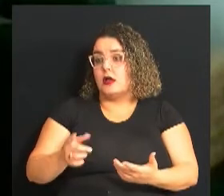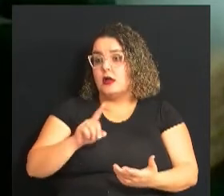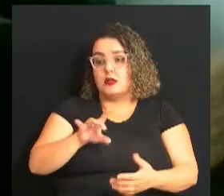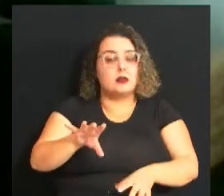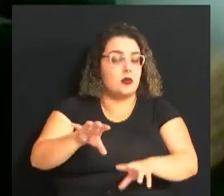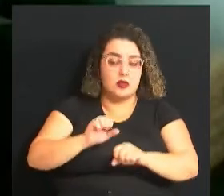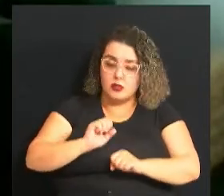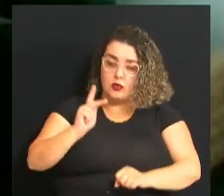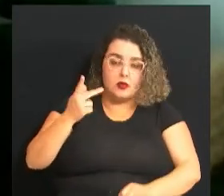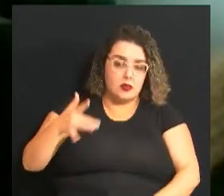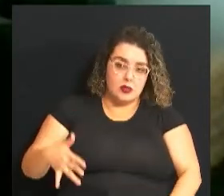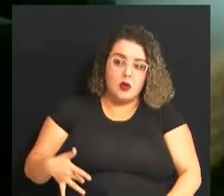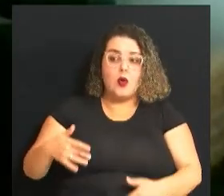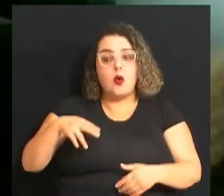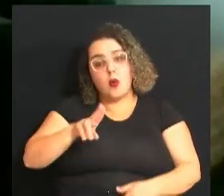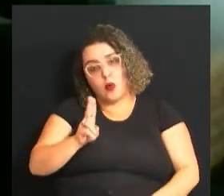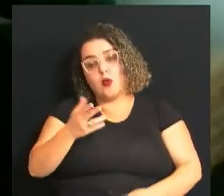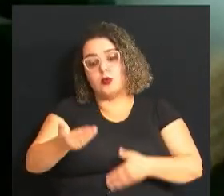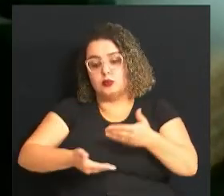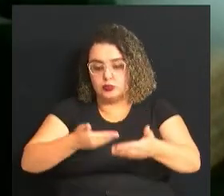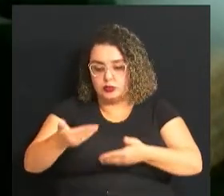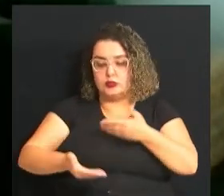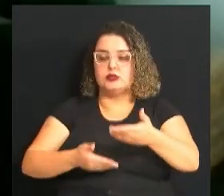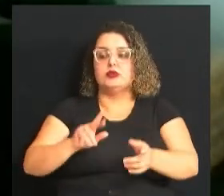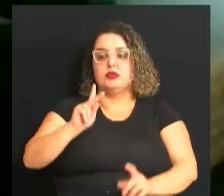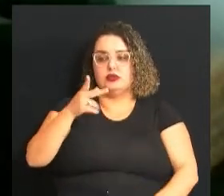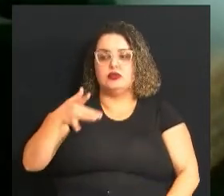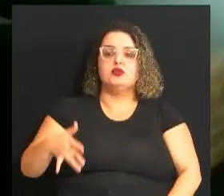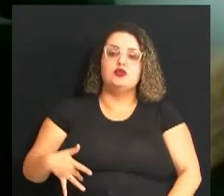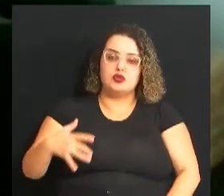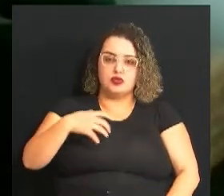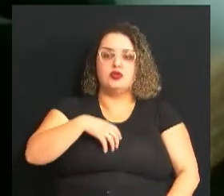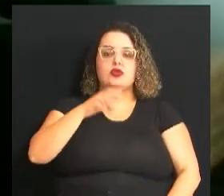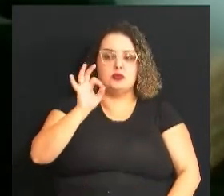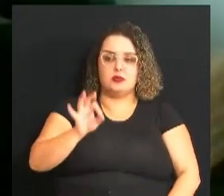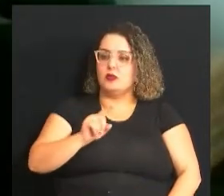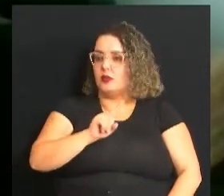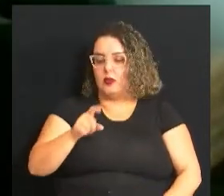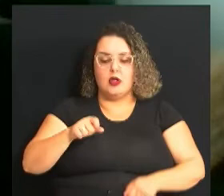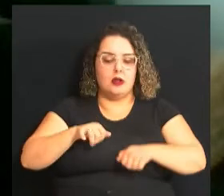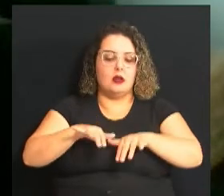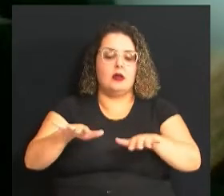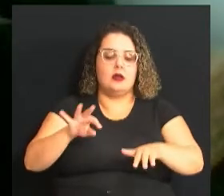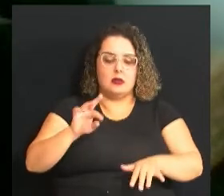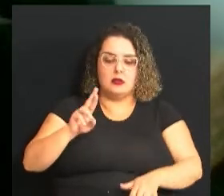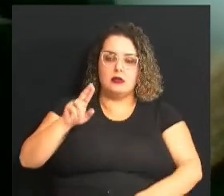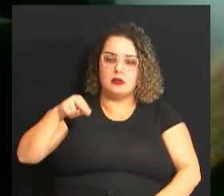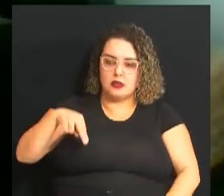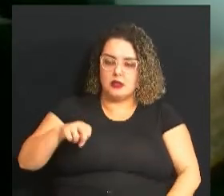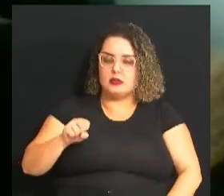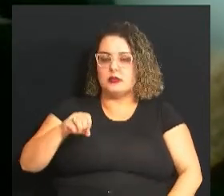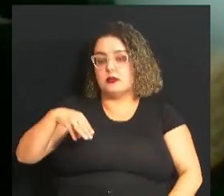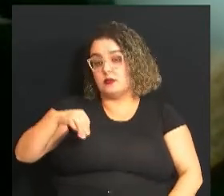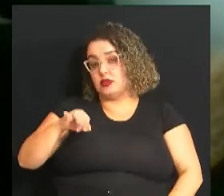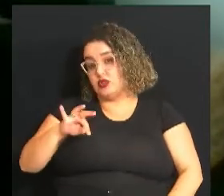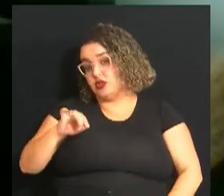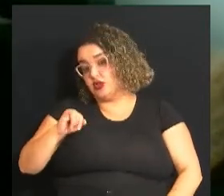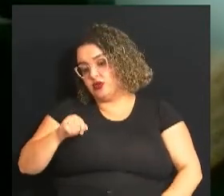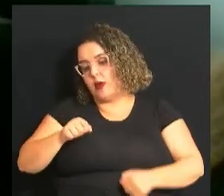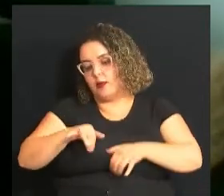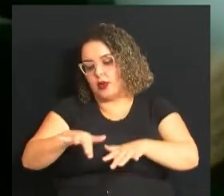hepatite ou, eventualmente, trate a hepatite de uma maneira adequada para não transmitir para a criança no momento do